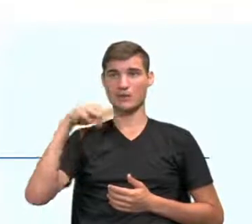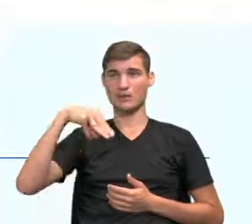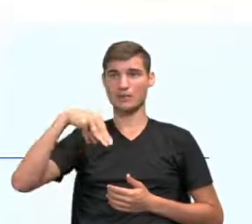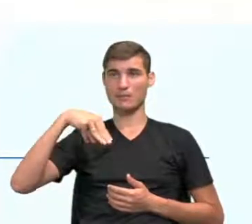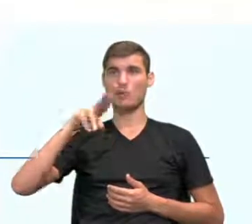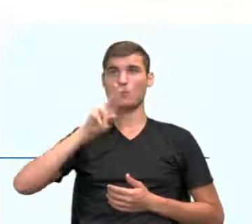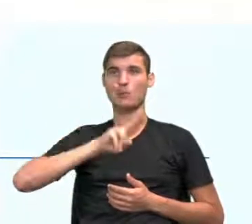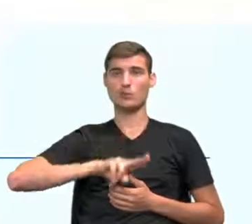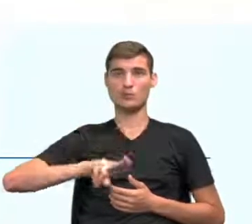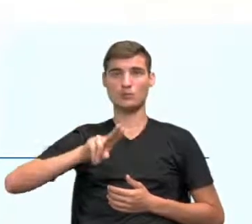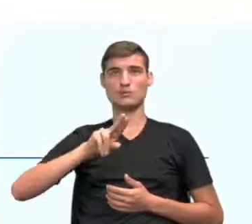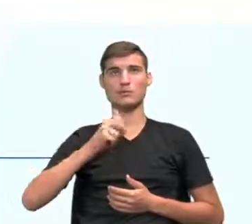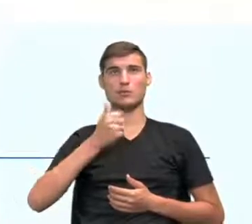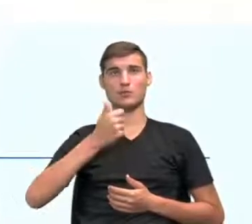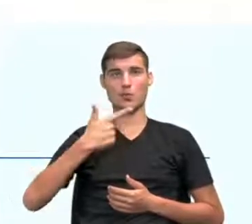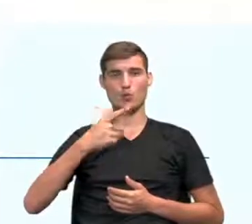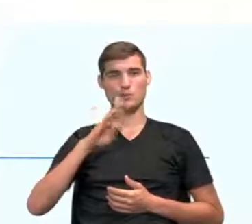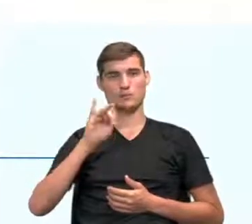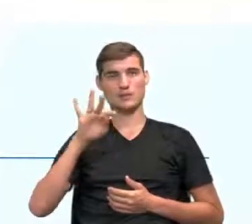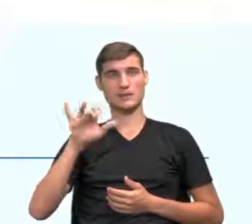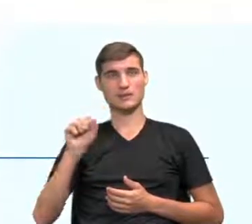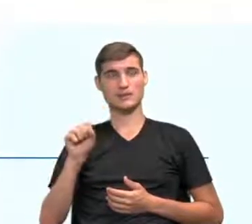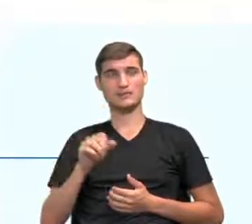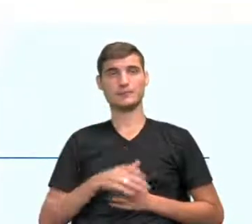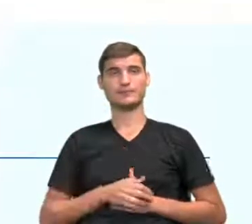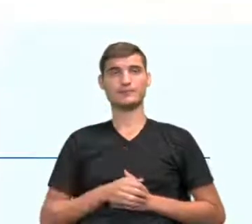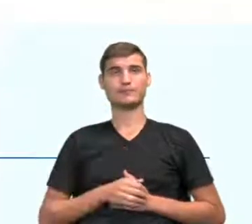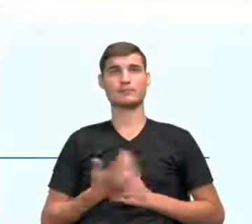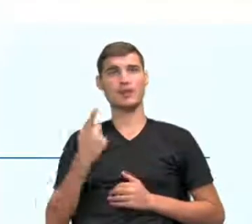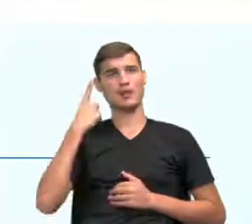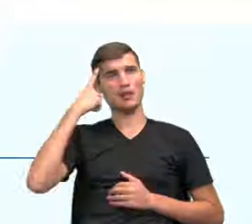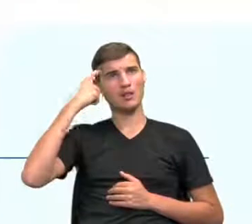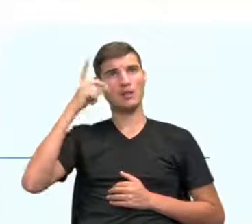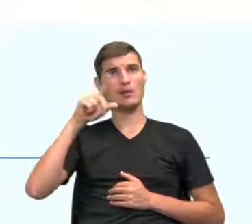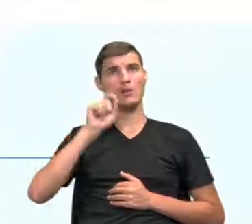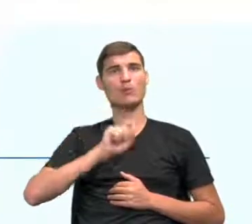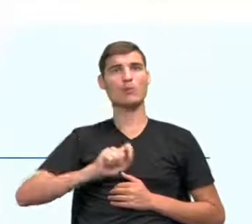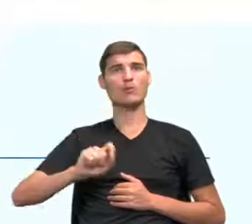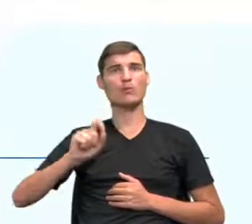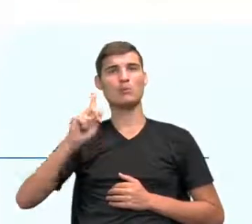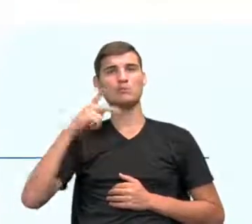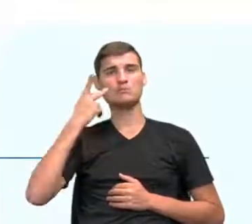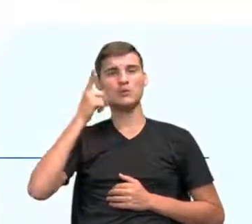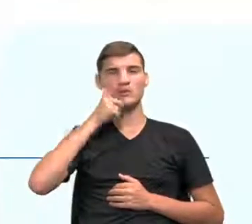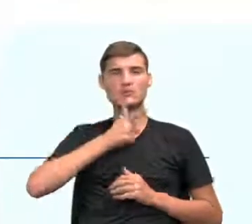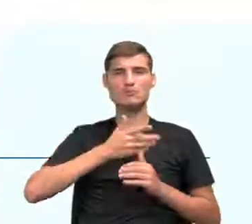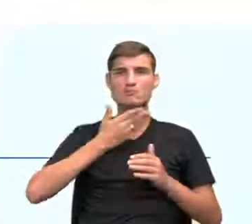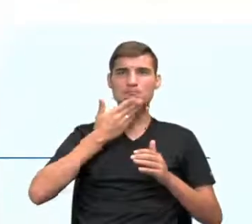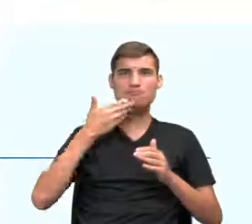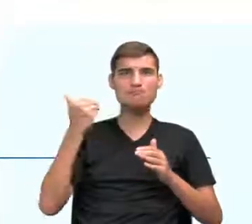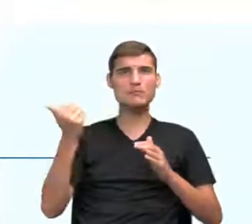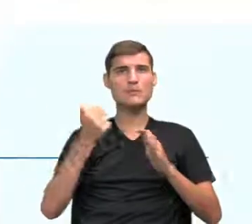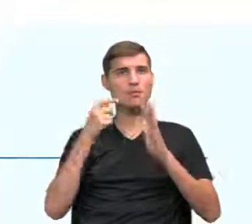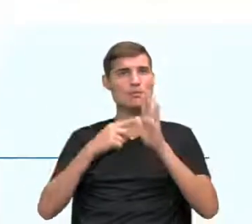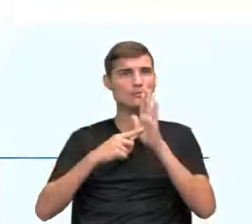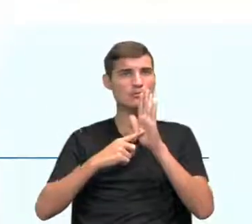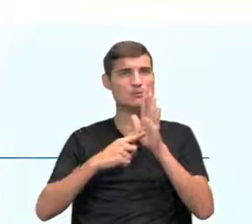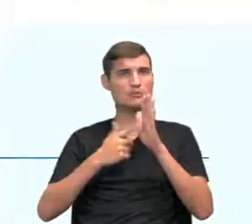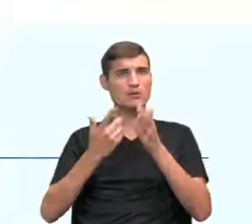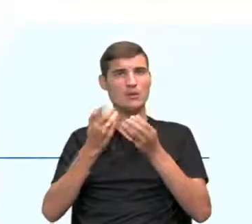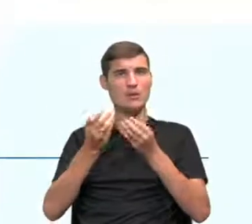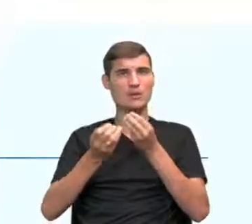de 12 bits. Qual que é a ideia? Para deixar ainda melhor o sinal, você